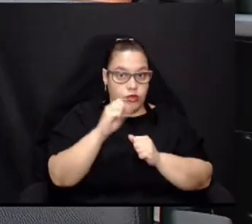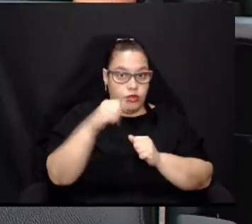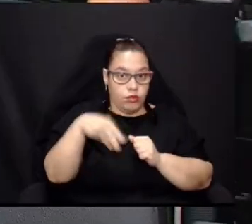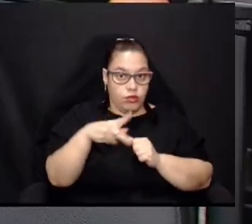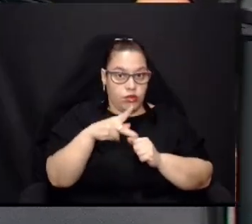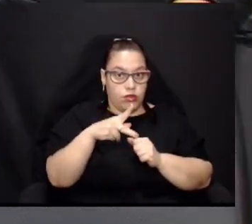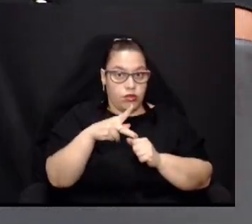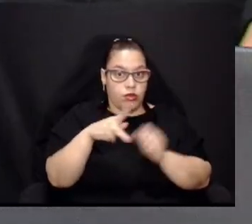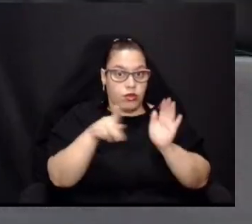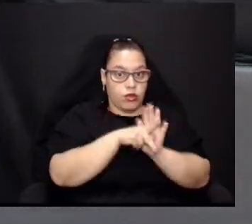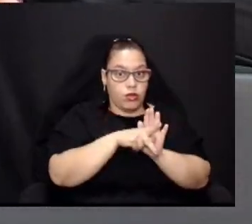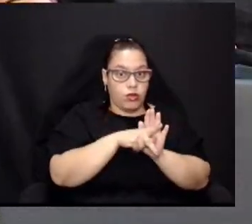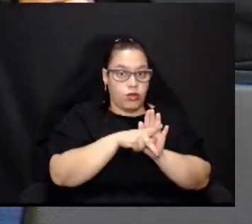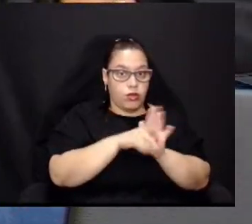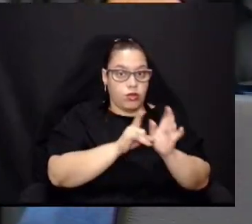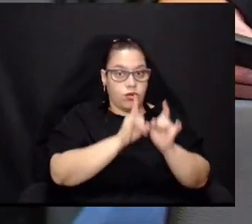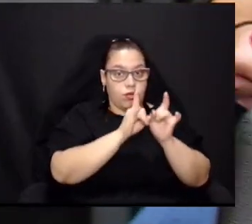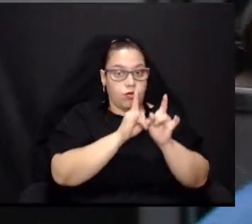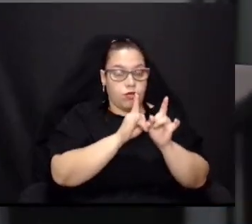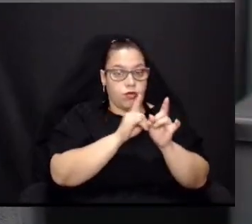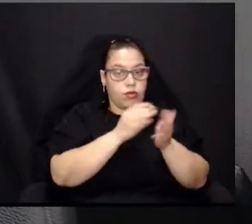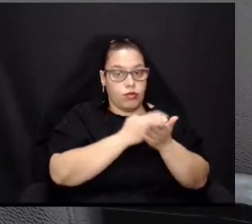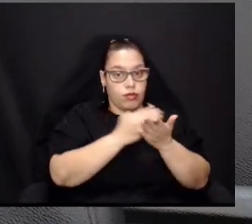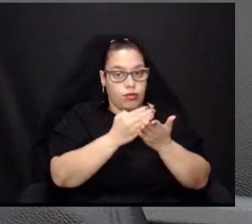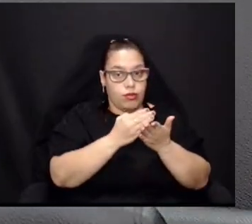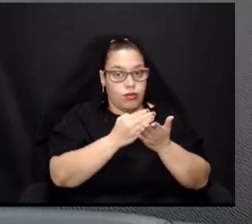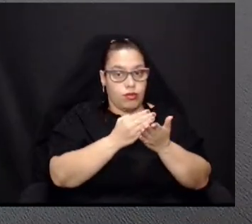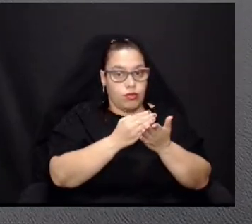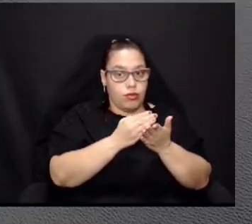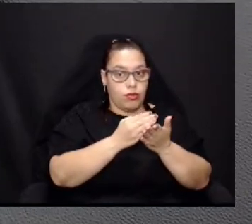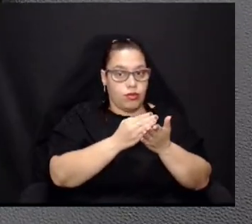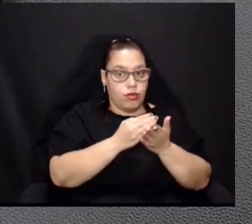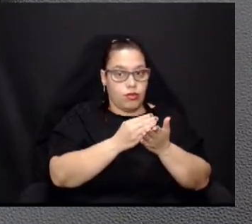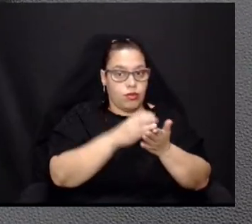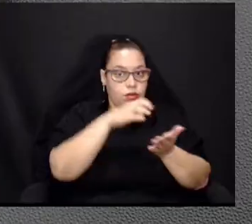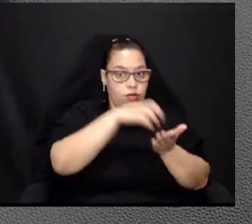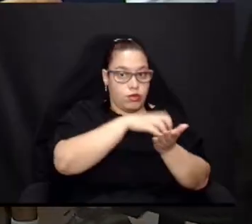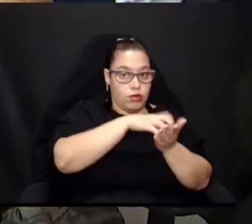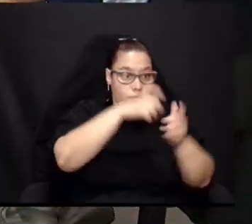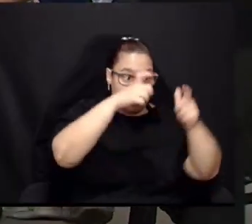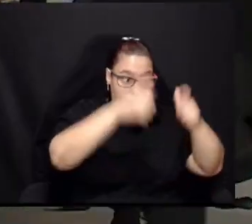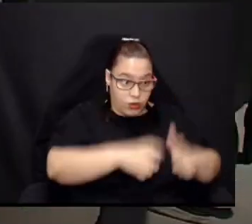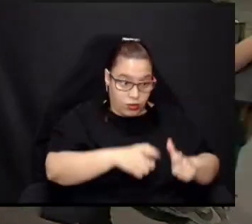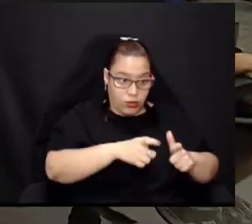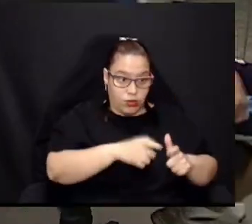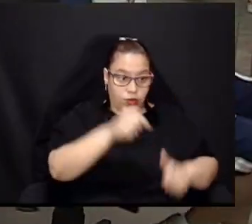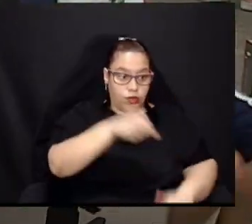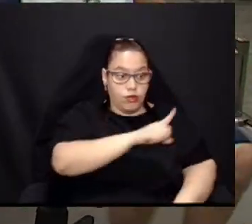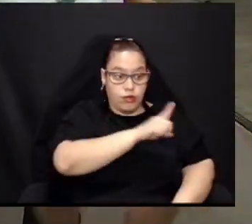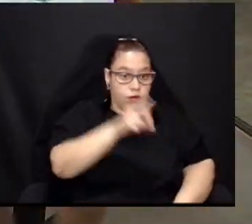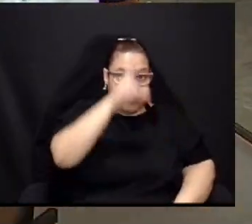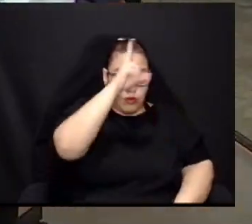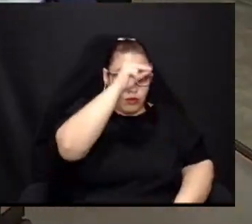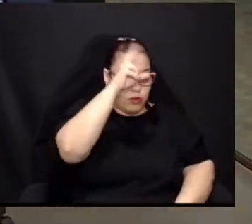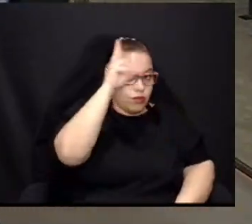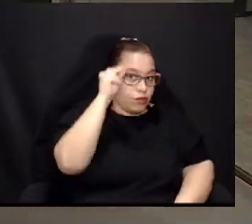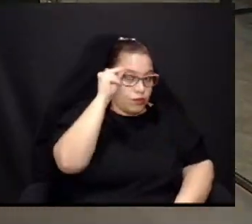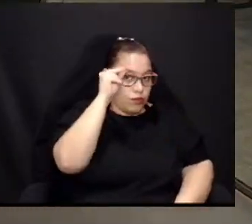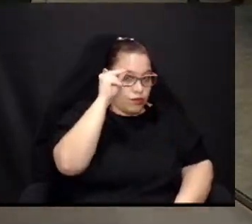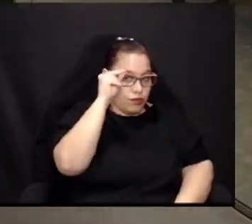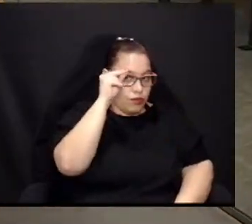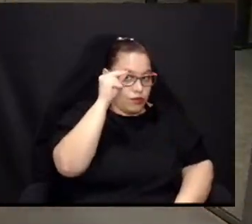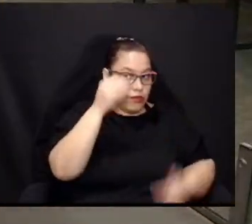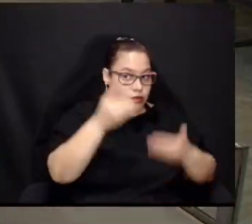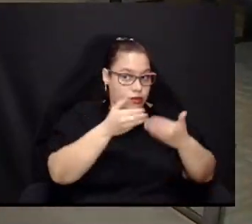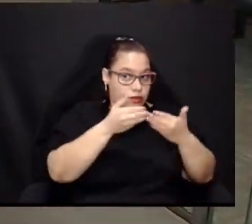gente tinha que começar situando eles de onde eles estavam. Então, toda abertura a gente fala...